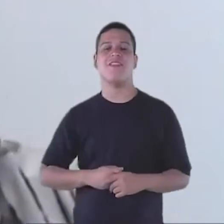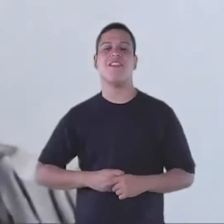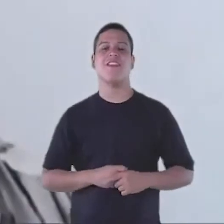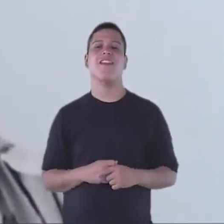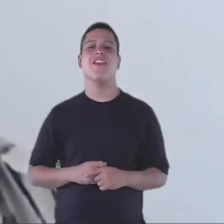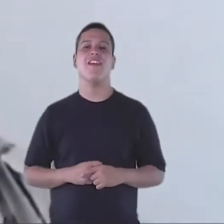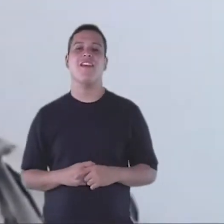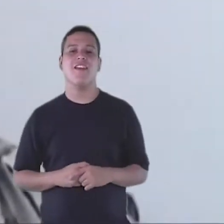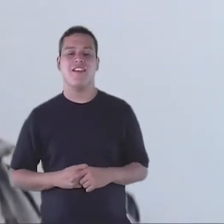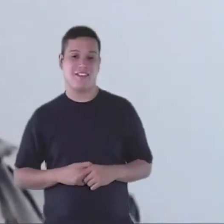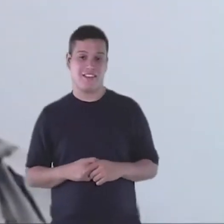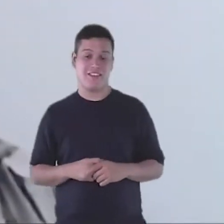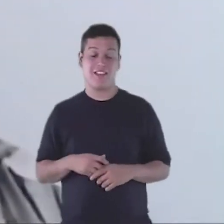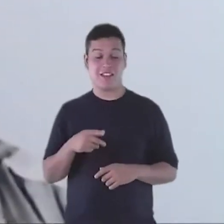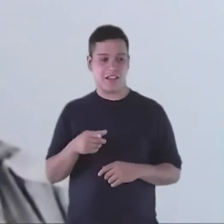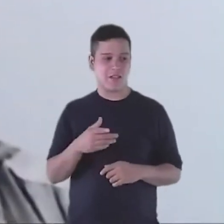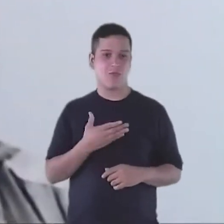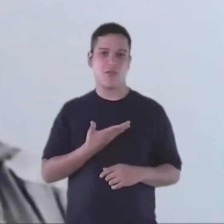O Rodrigo,